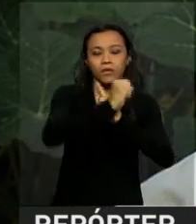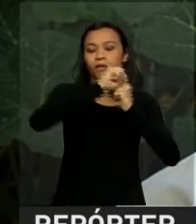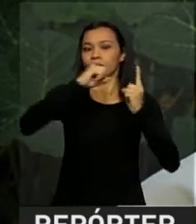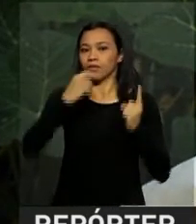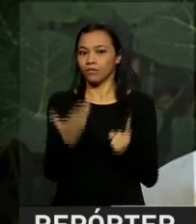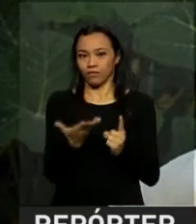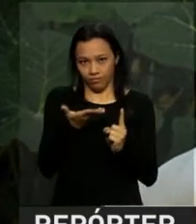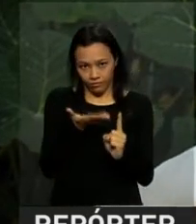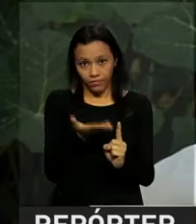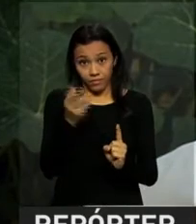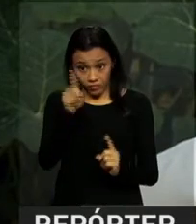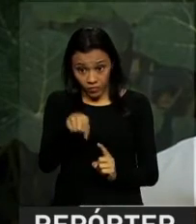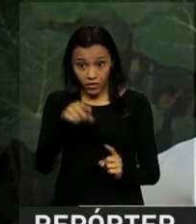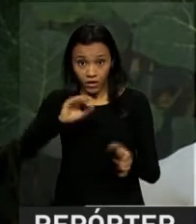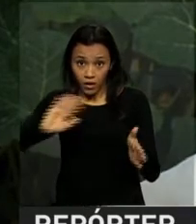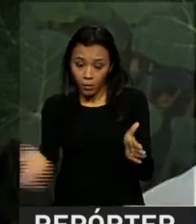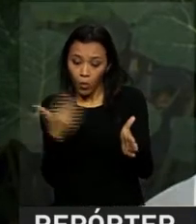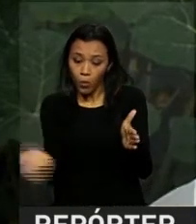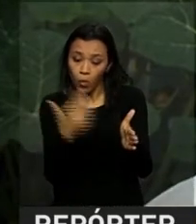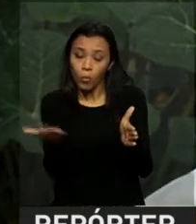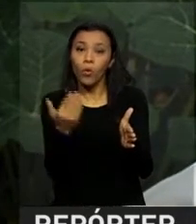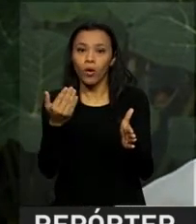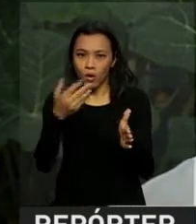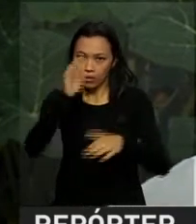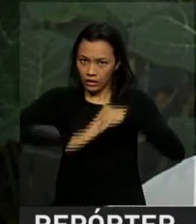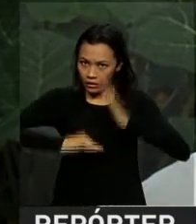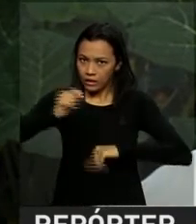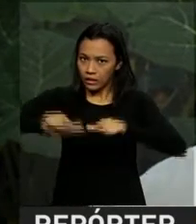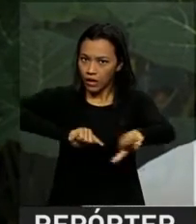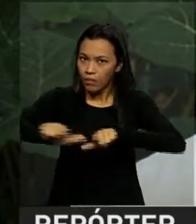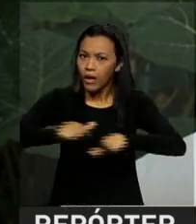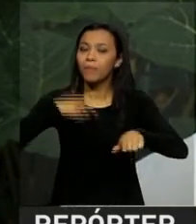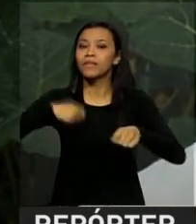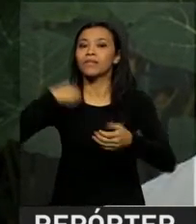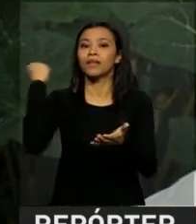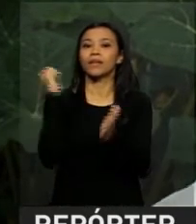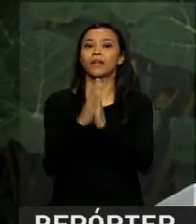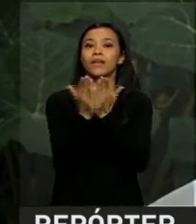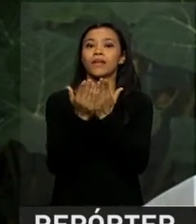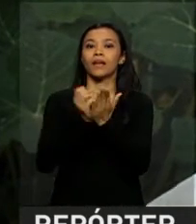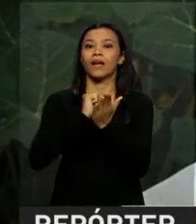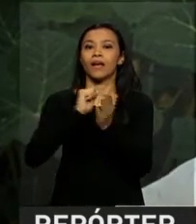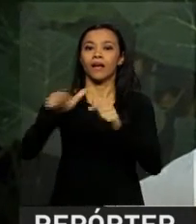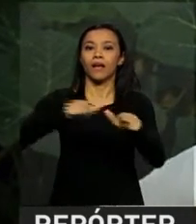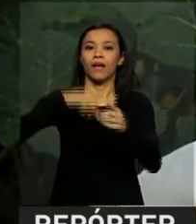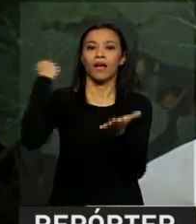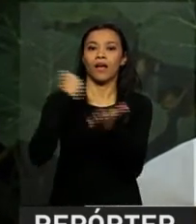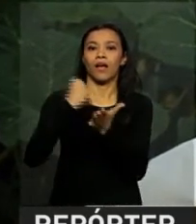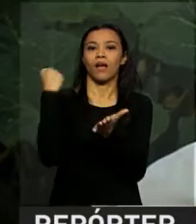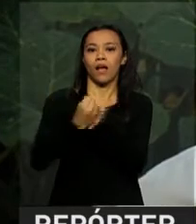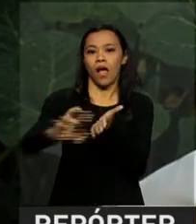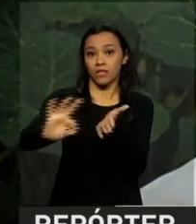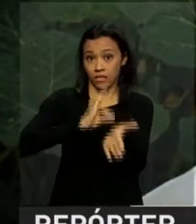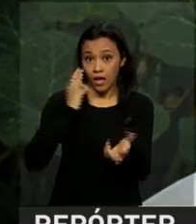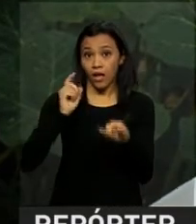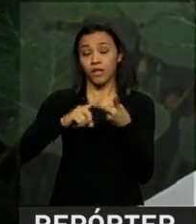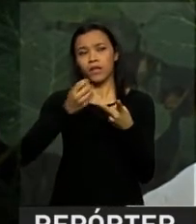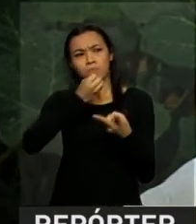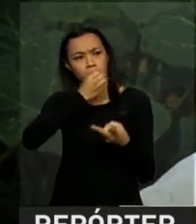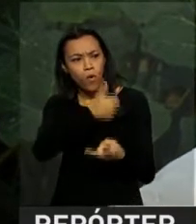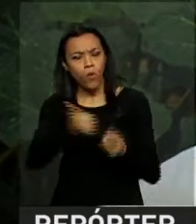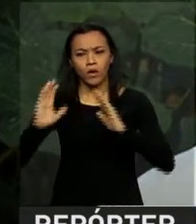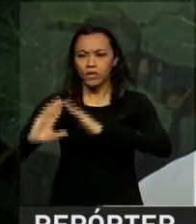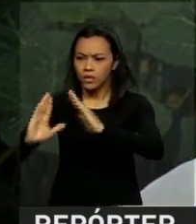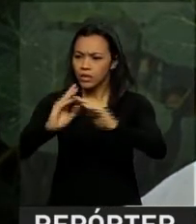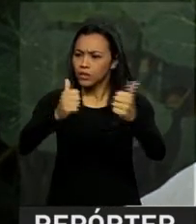né? Você, para ser um produtor orgânico, você tem que ter os trabalhadores com carteira assinada, você tem que ter boas condições de moradia, os filhos